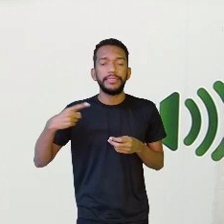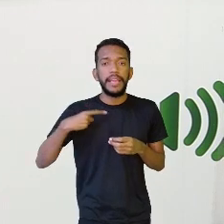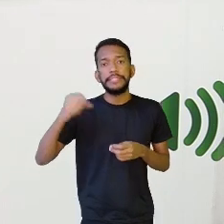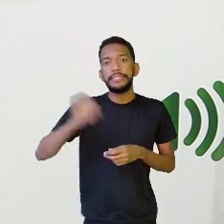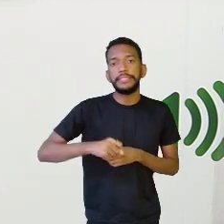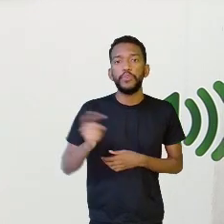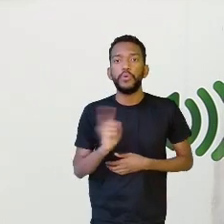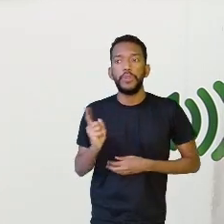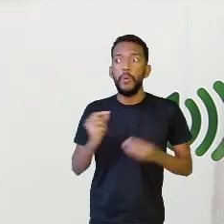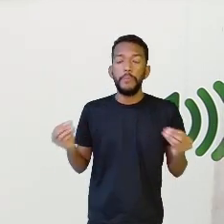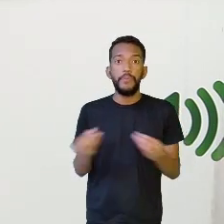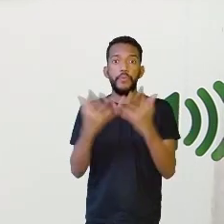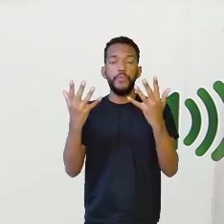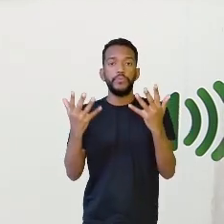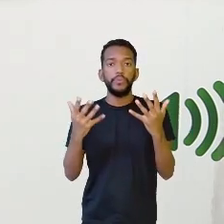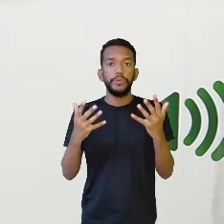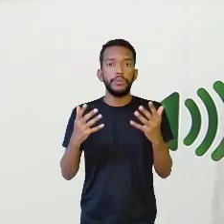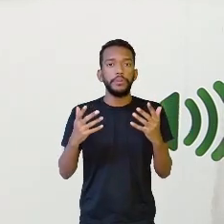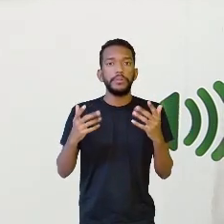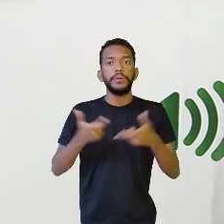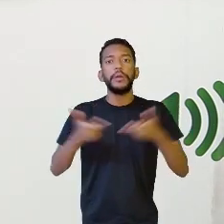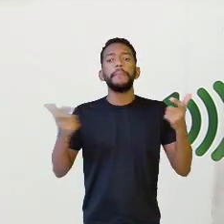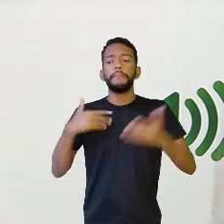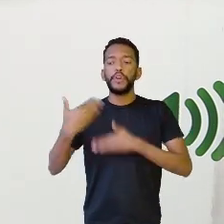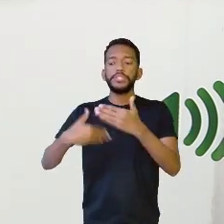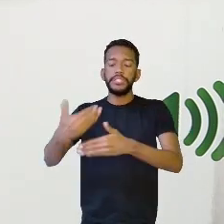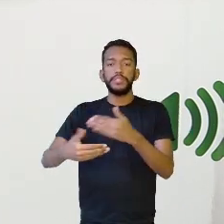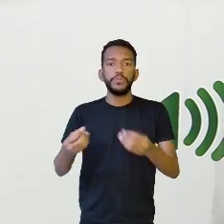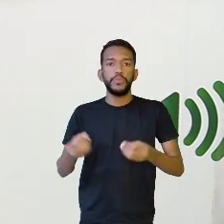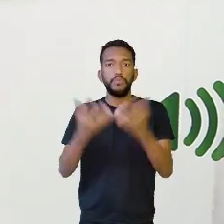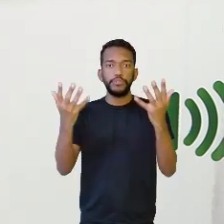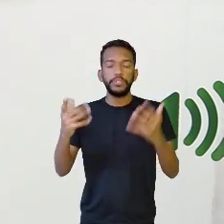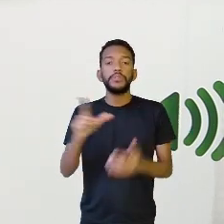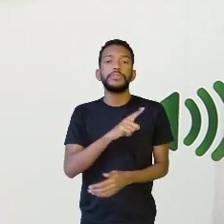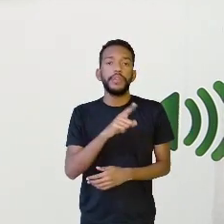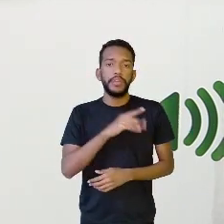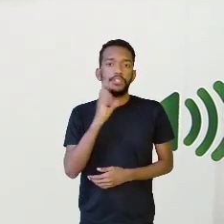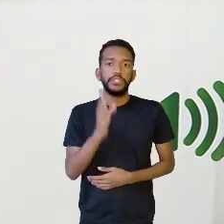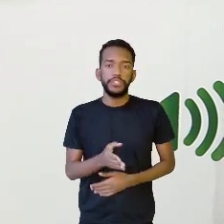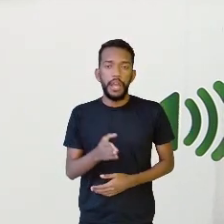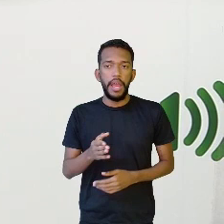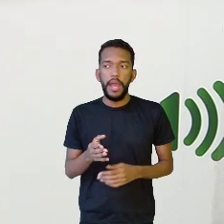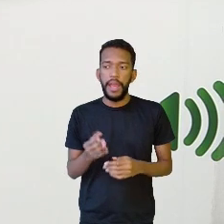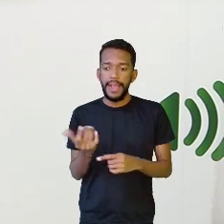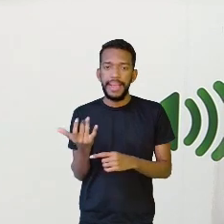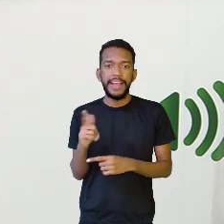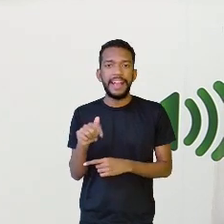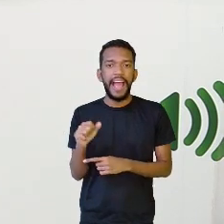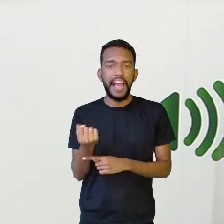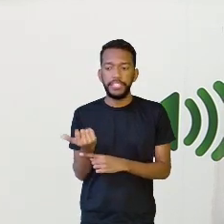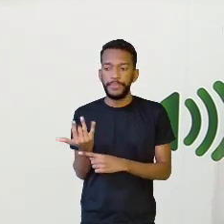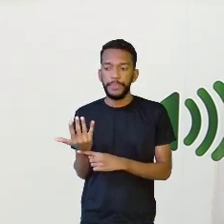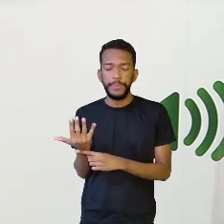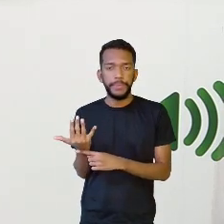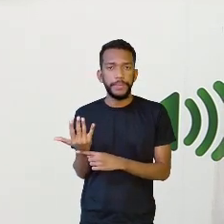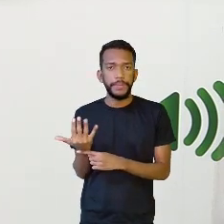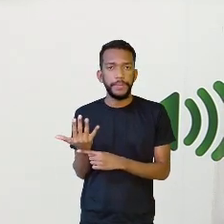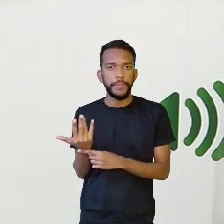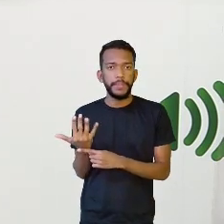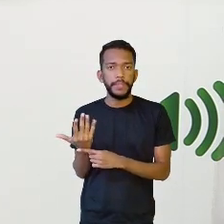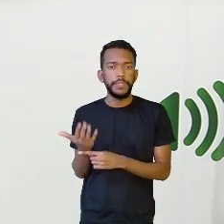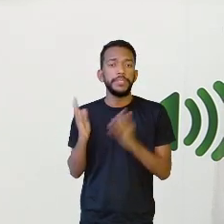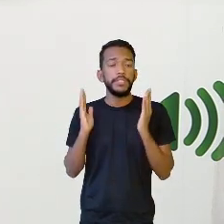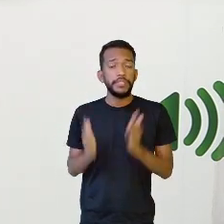ou não? Geralmente, no processo de combustão, nós temos a liberação de gases. Esses gases que a gente